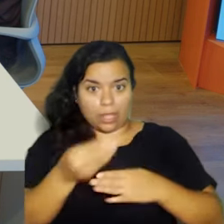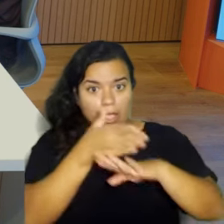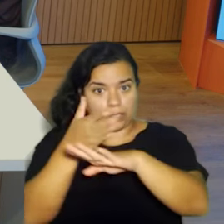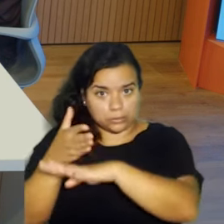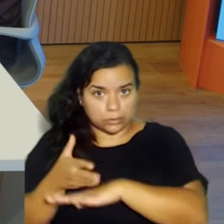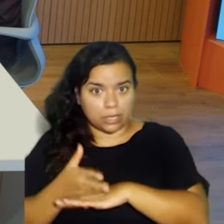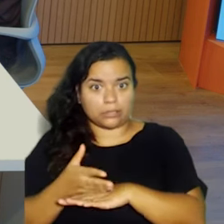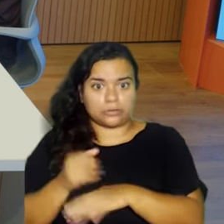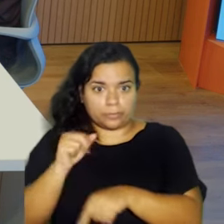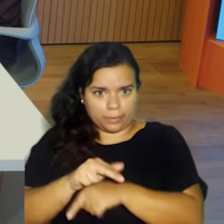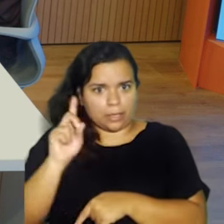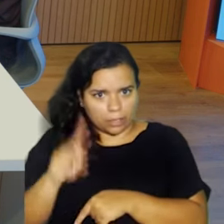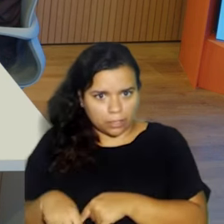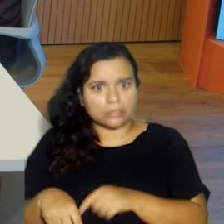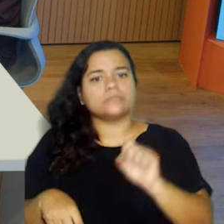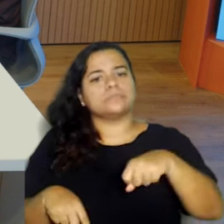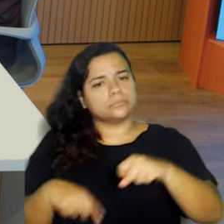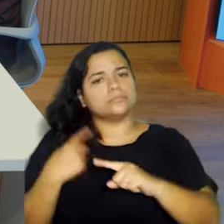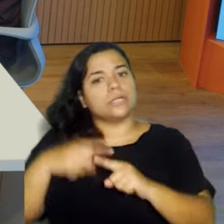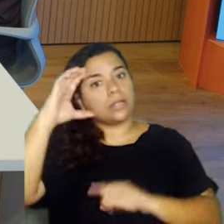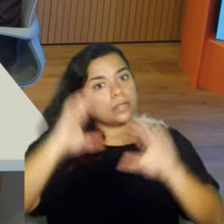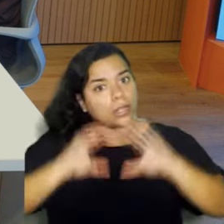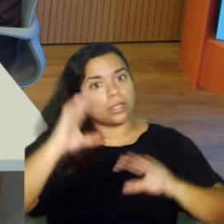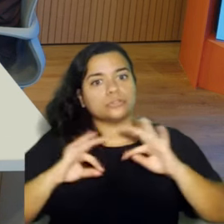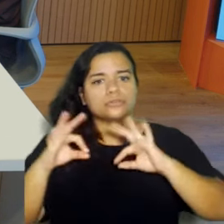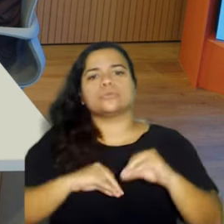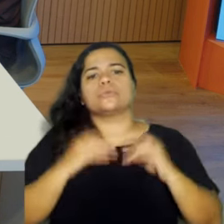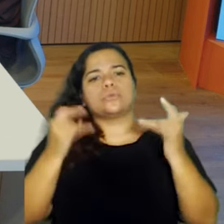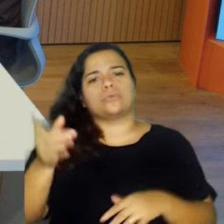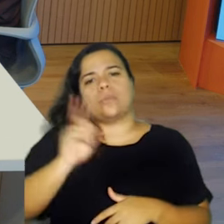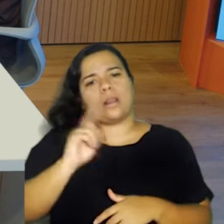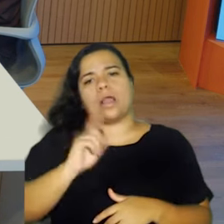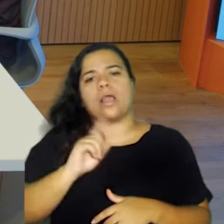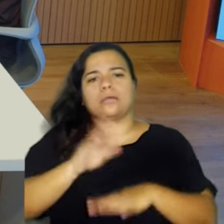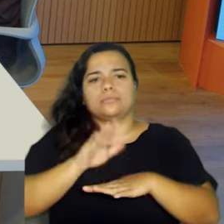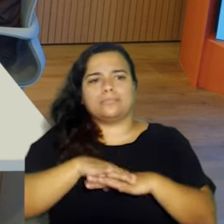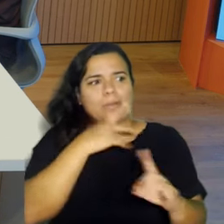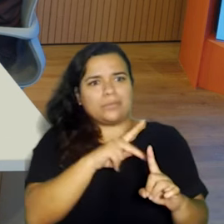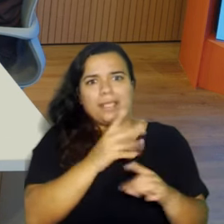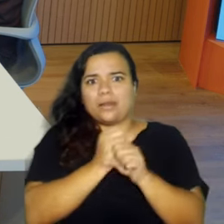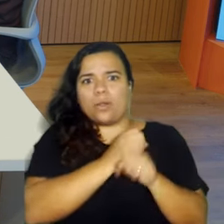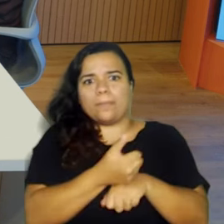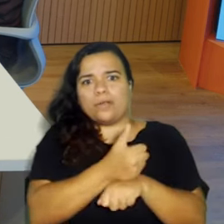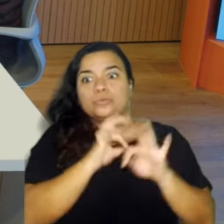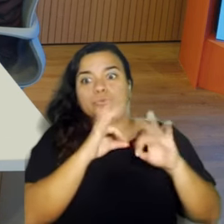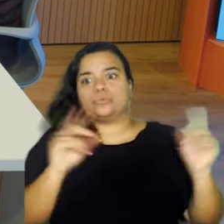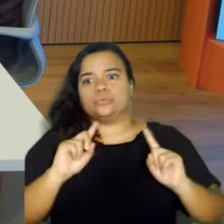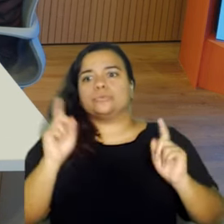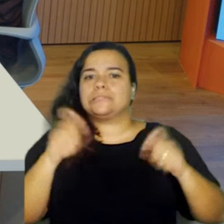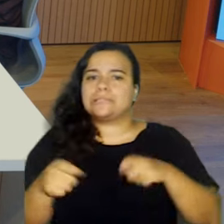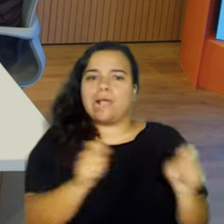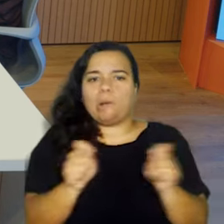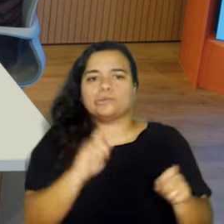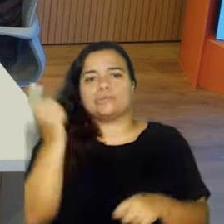emissor isso é bom porque até os clientes não largam entre aspas tudo na mão do contador ele consegue ter um certo